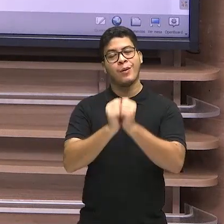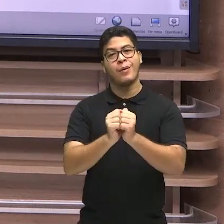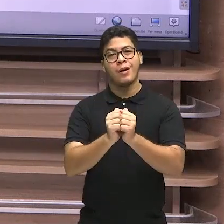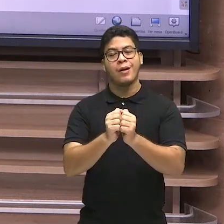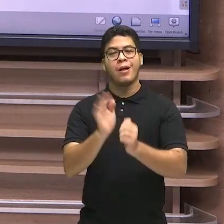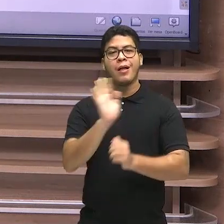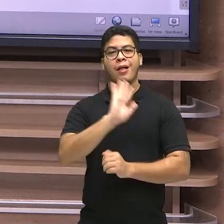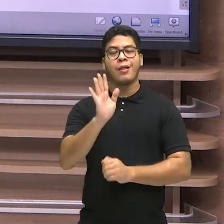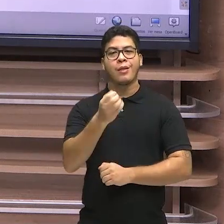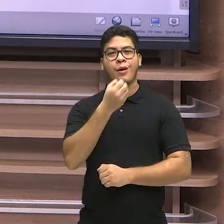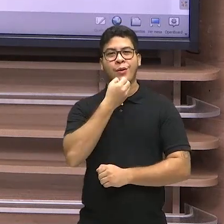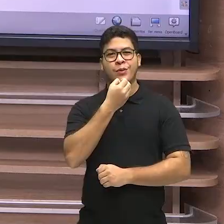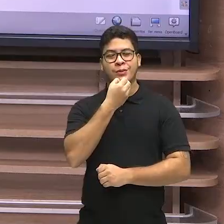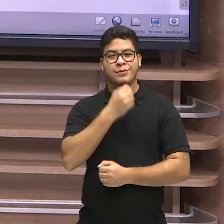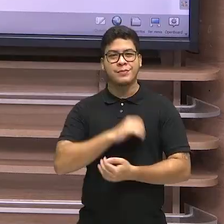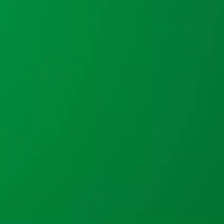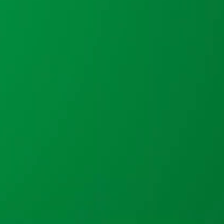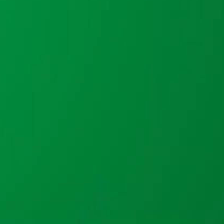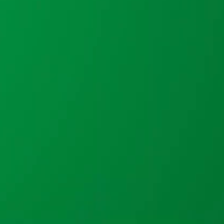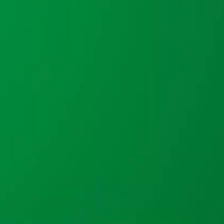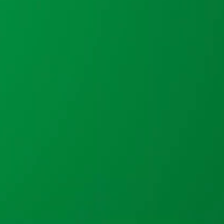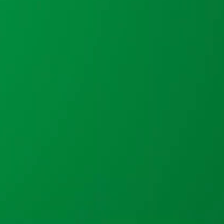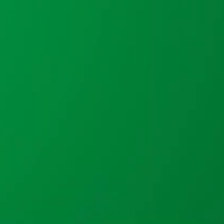uma próxima oportunidade.